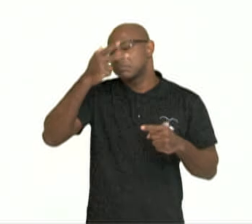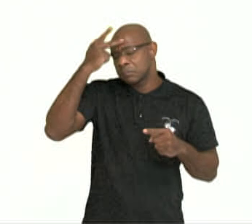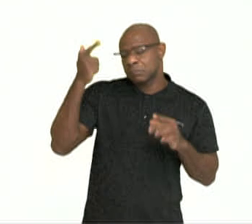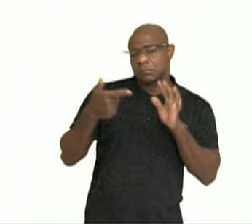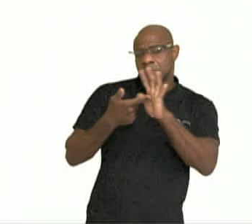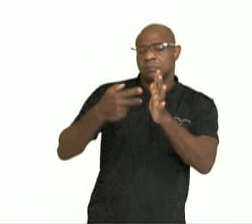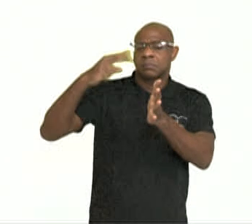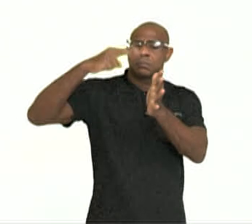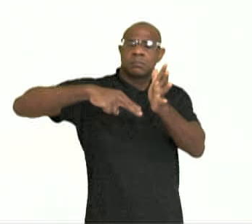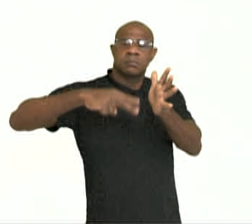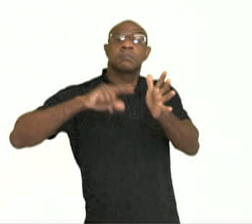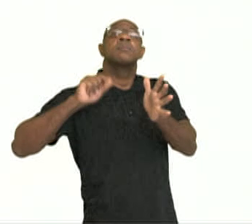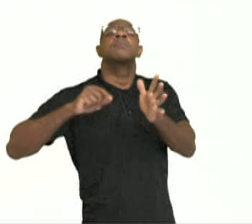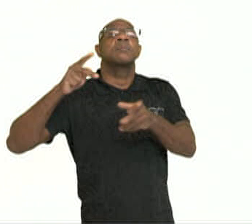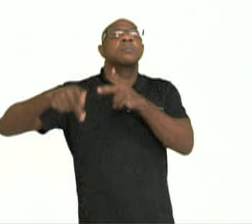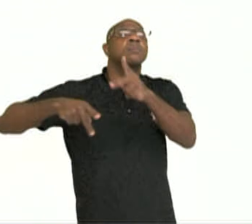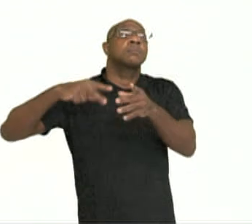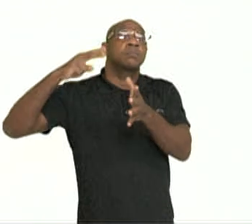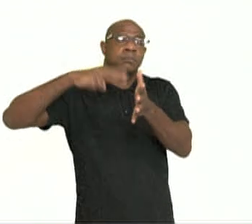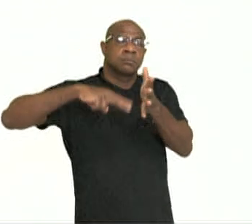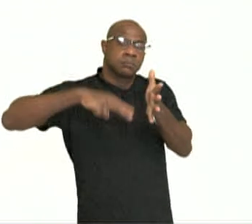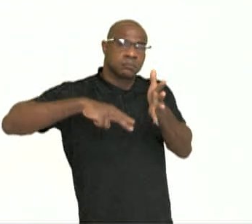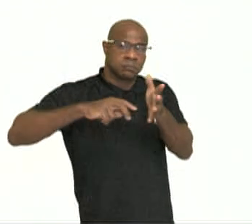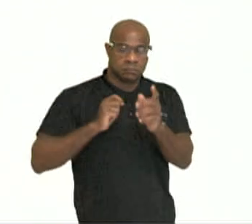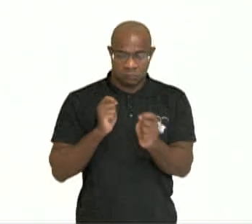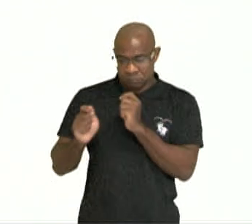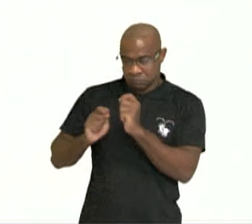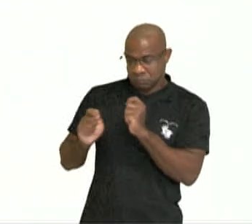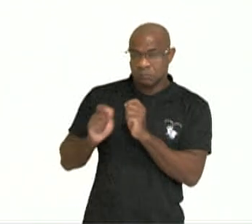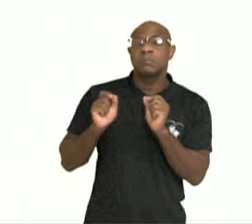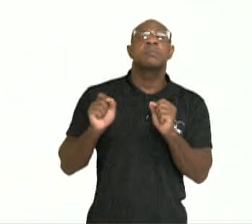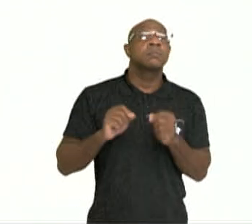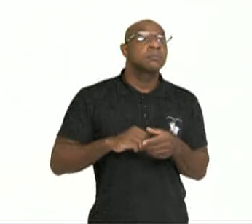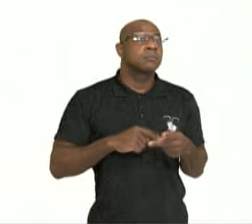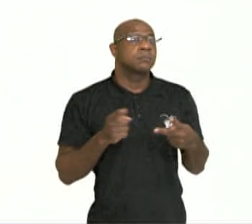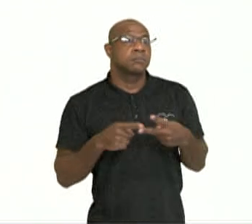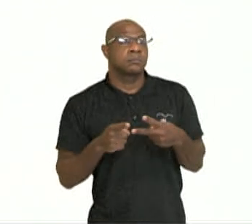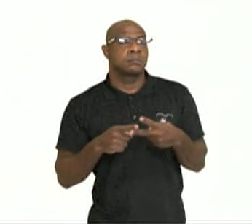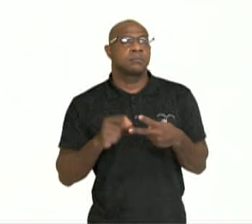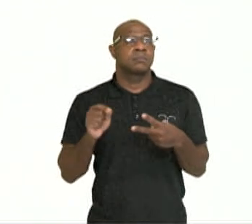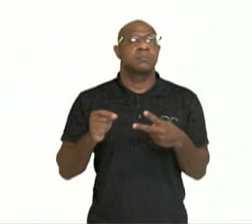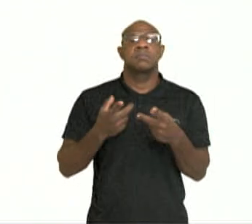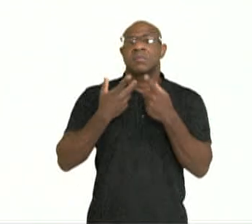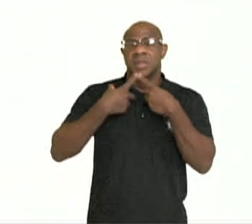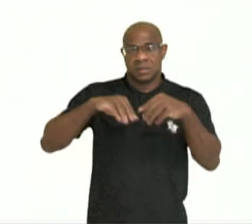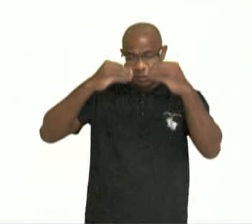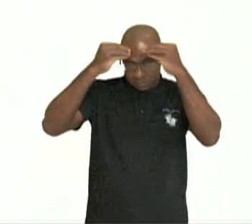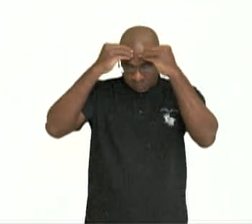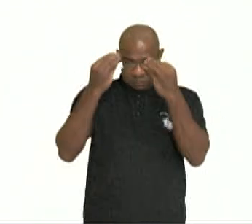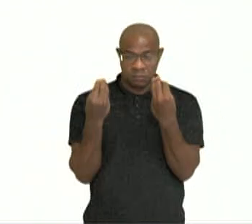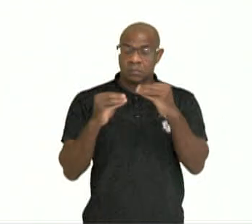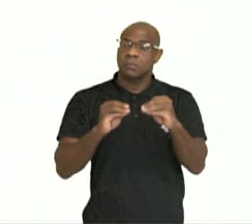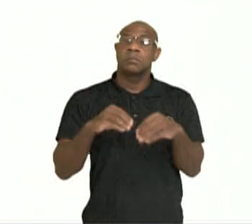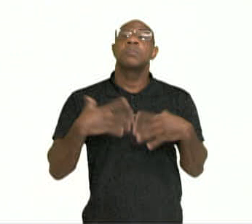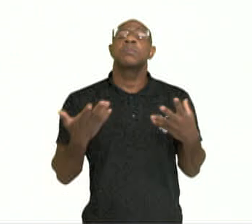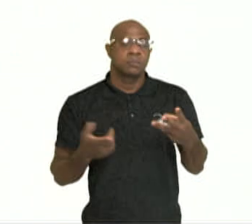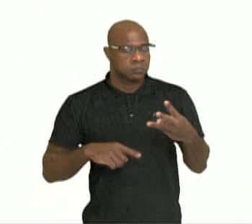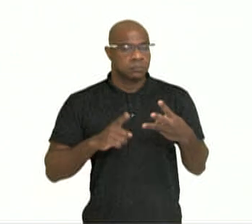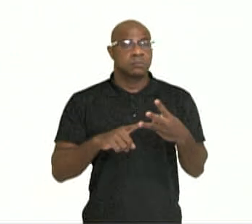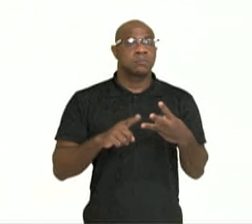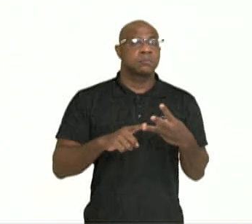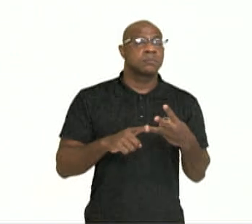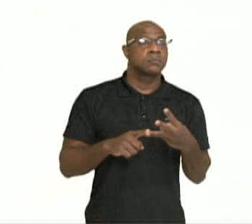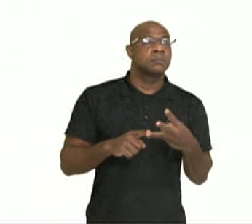dessa reportagem, dessa notícia? Não, dessa reportagem, né? Que linguagem vou empregar? Onde